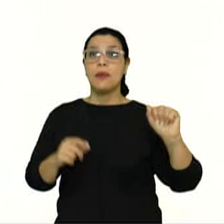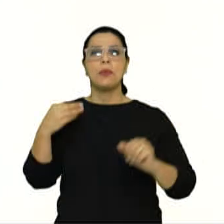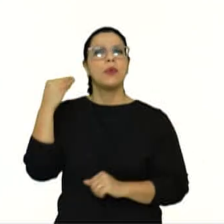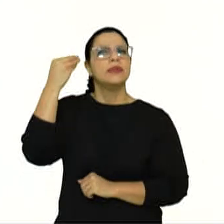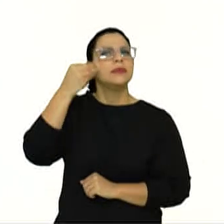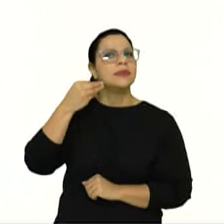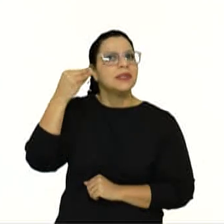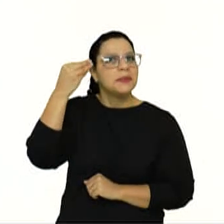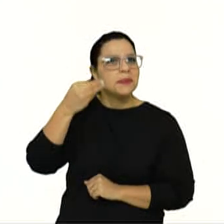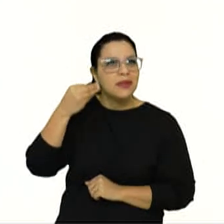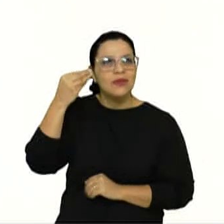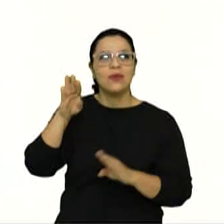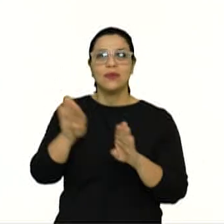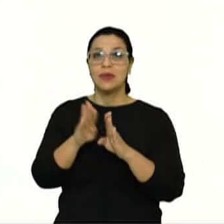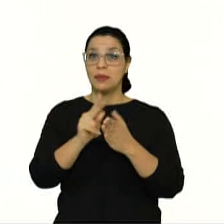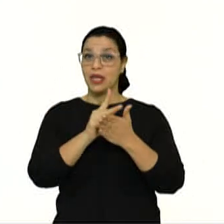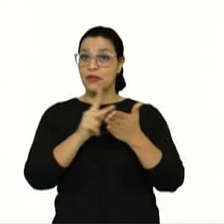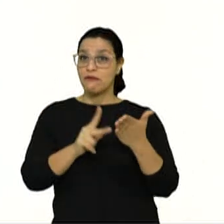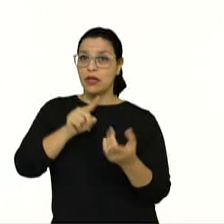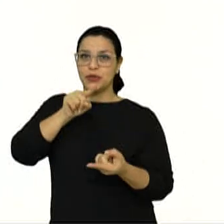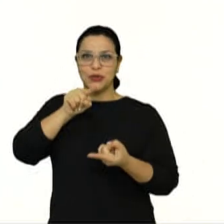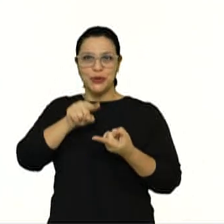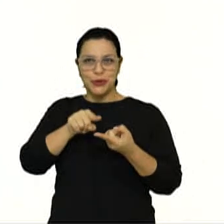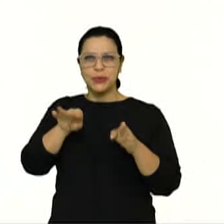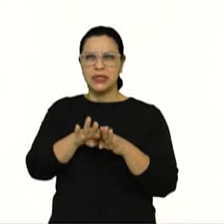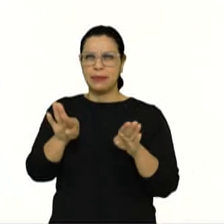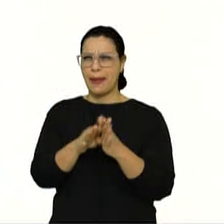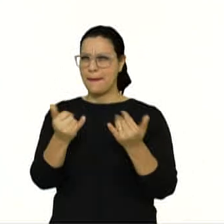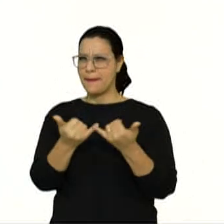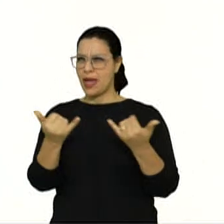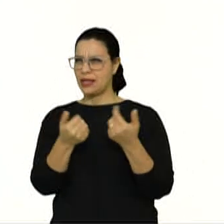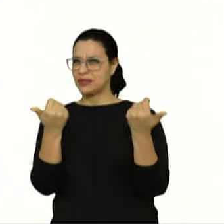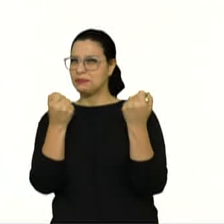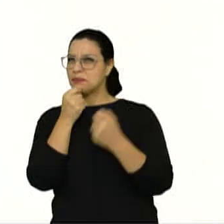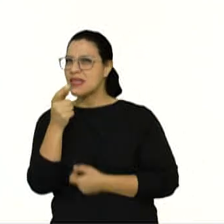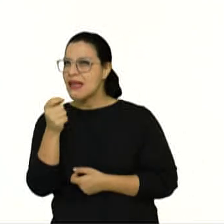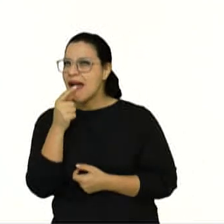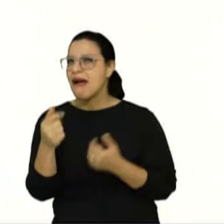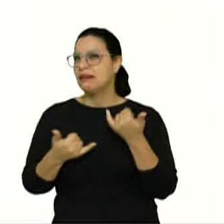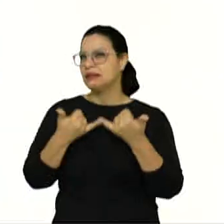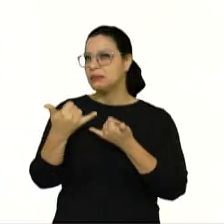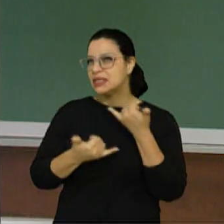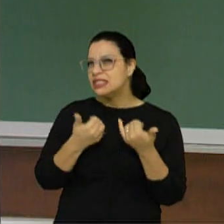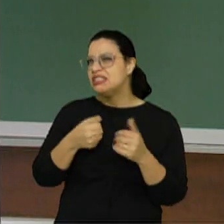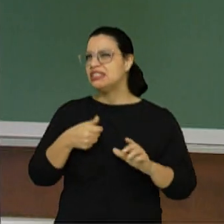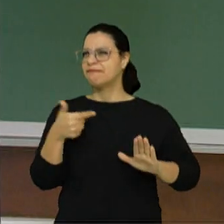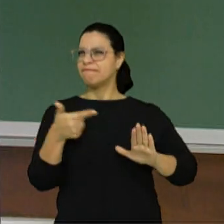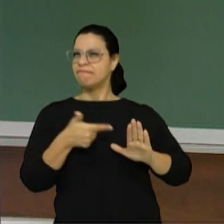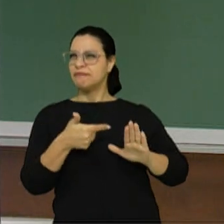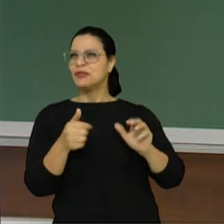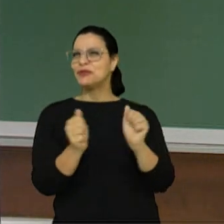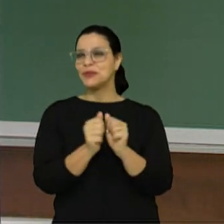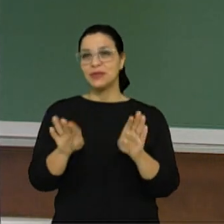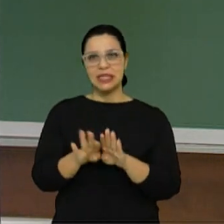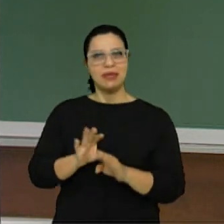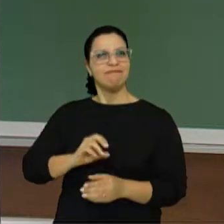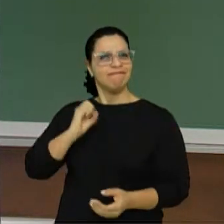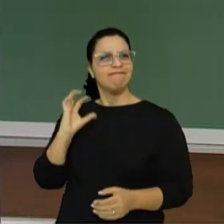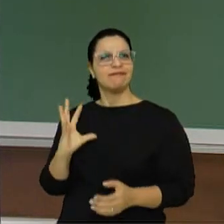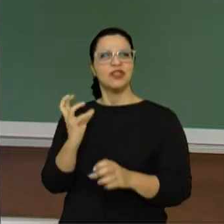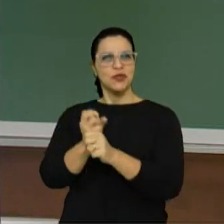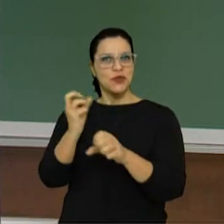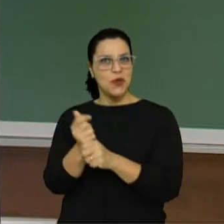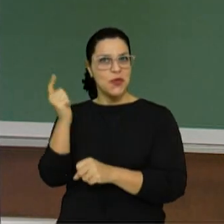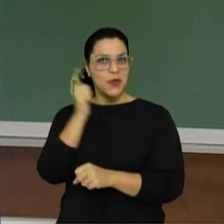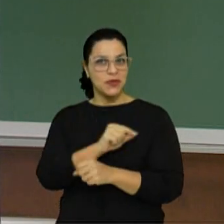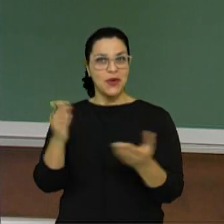o experimentalismo em versos curtos e tom divertido, um tom mais de brincadeira, um tom jocoso, pontuou comigo. E